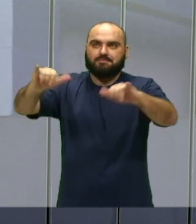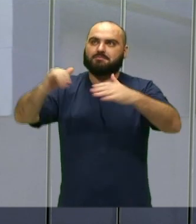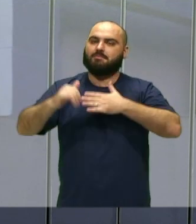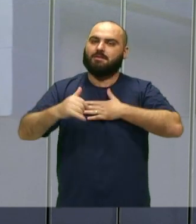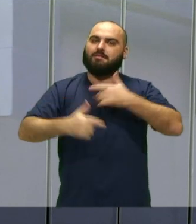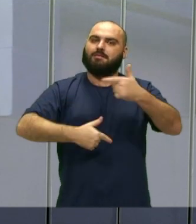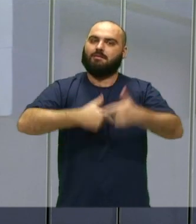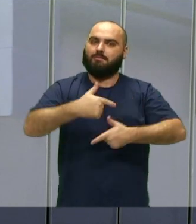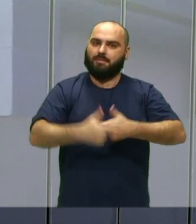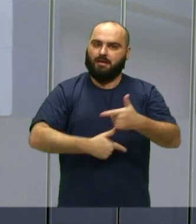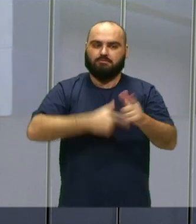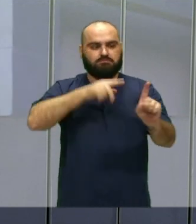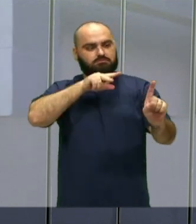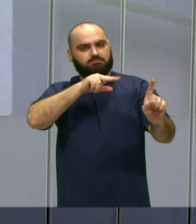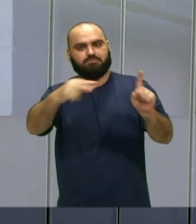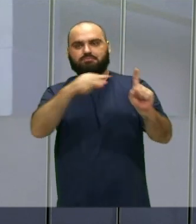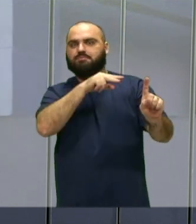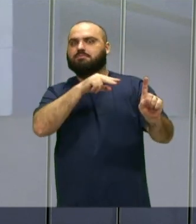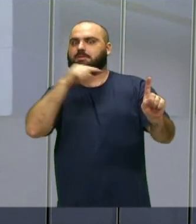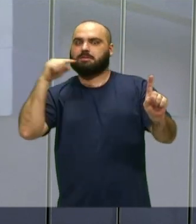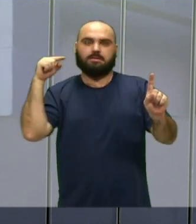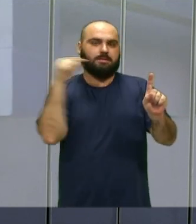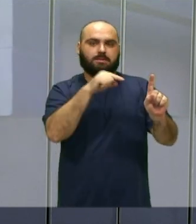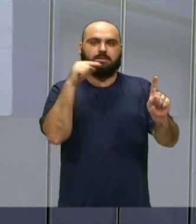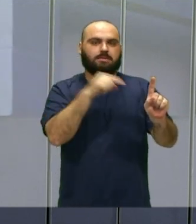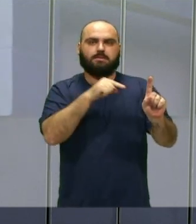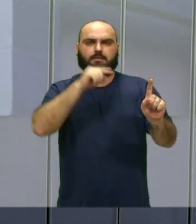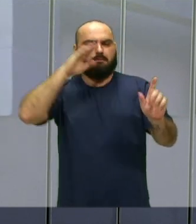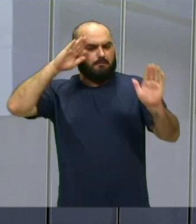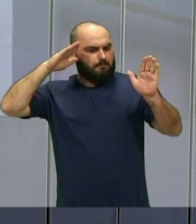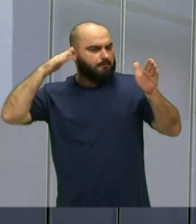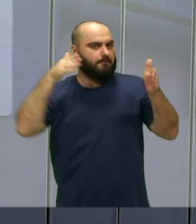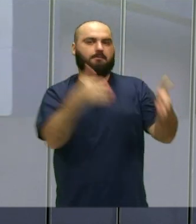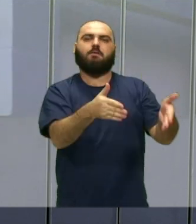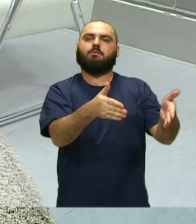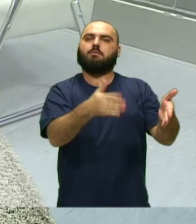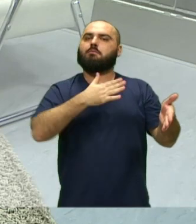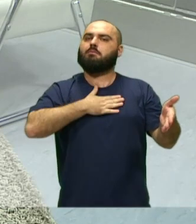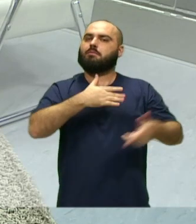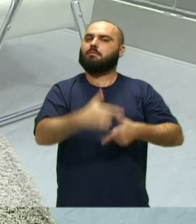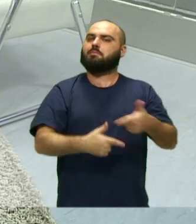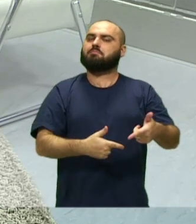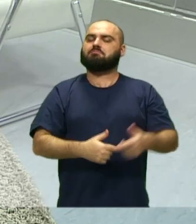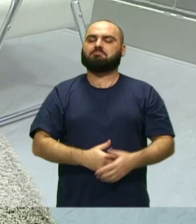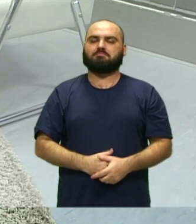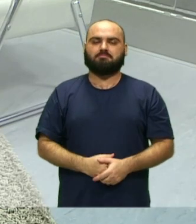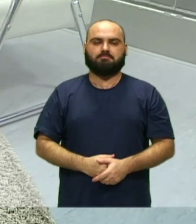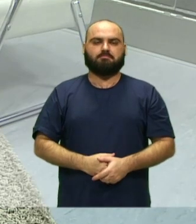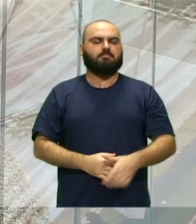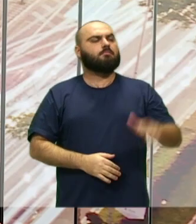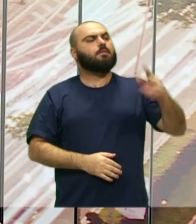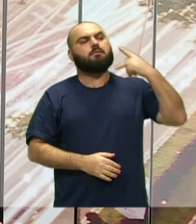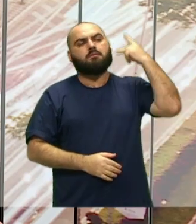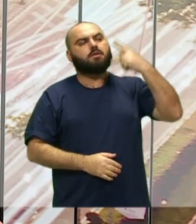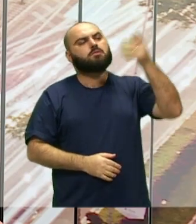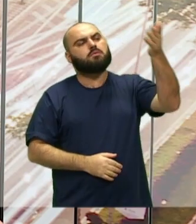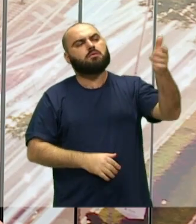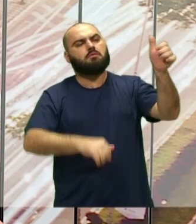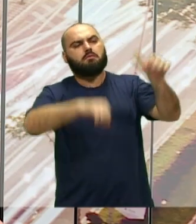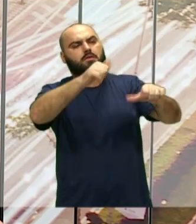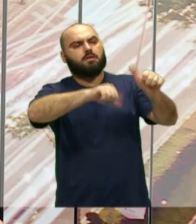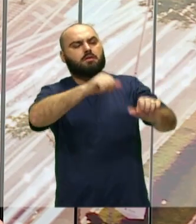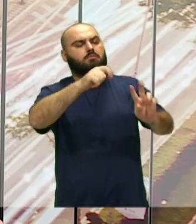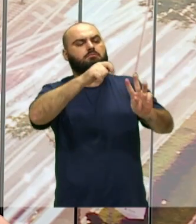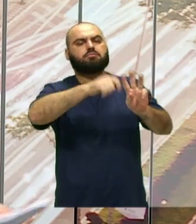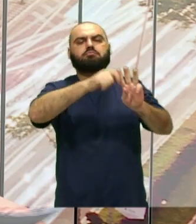com bastante transparência, que esse é um dos focos, né, do nosso mandato. Vereadora, como é que a senhora avalia esse primeiro